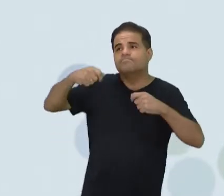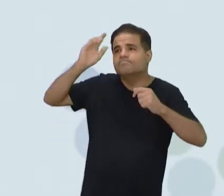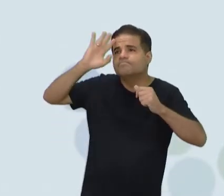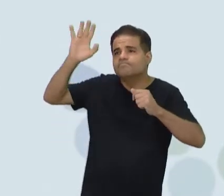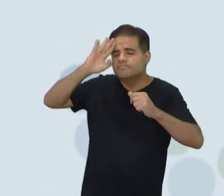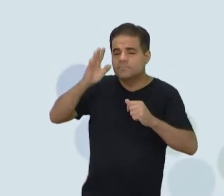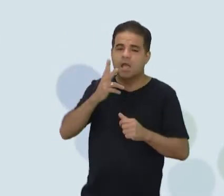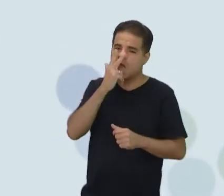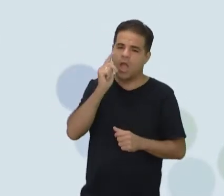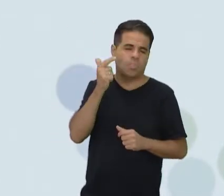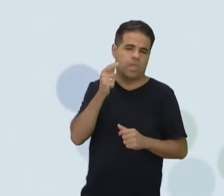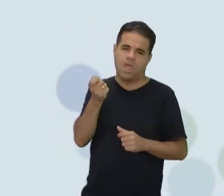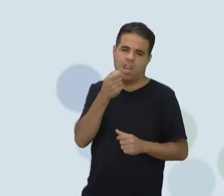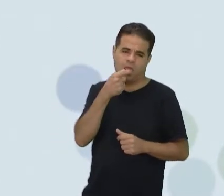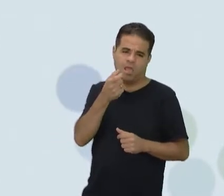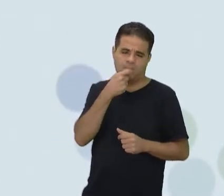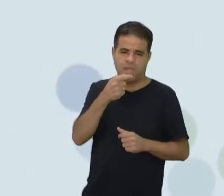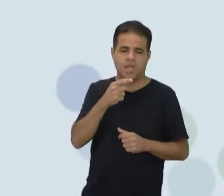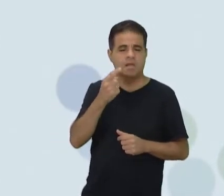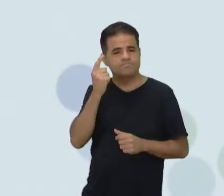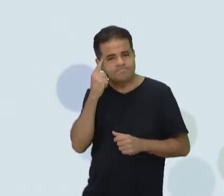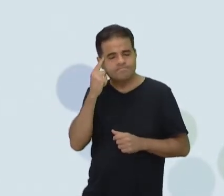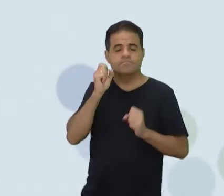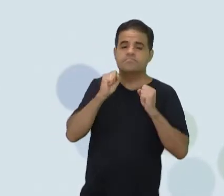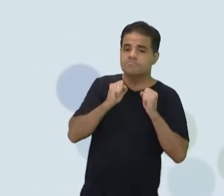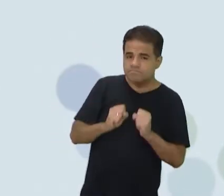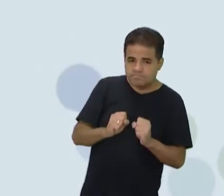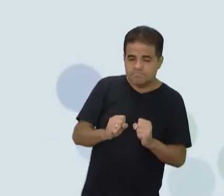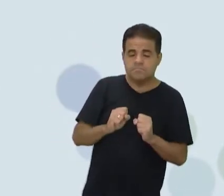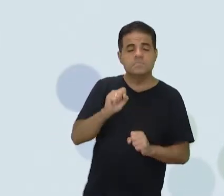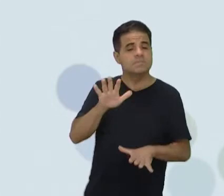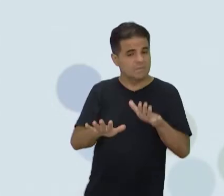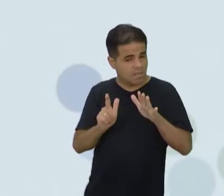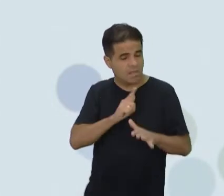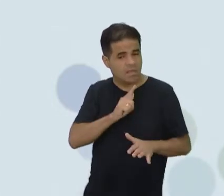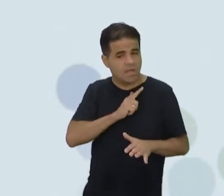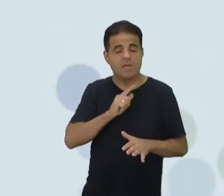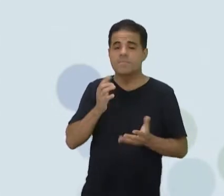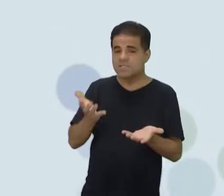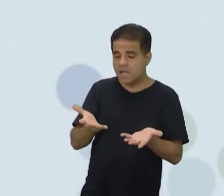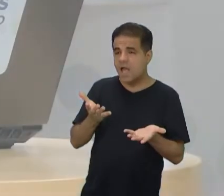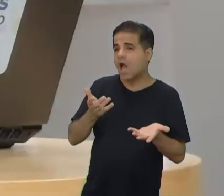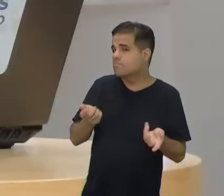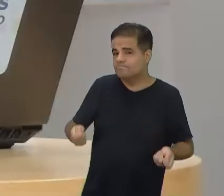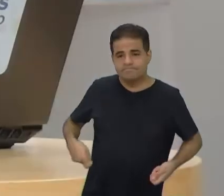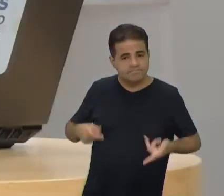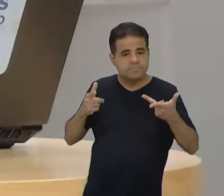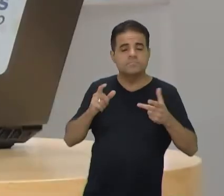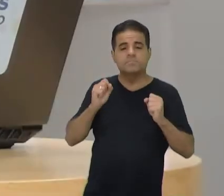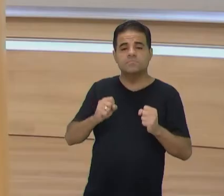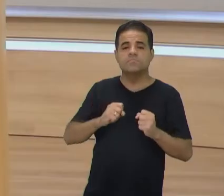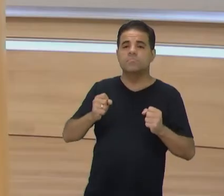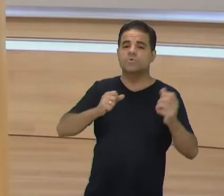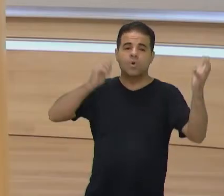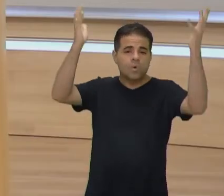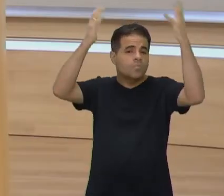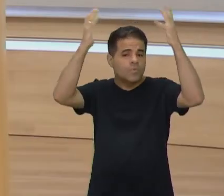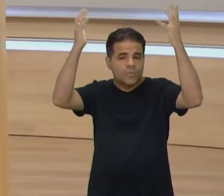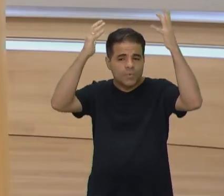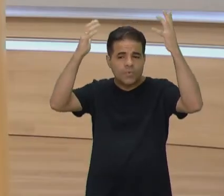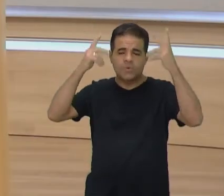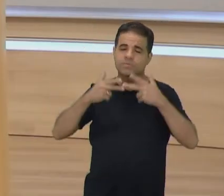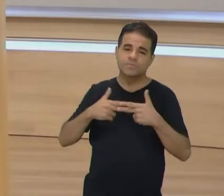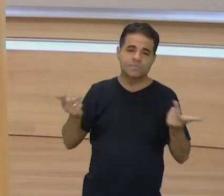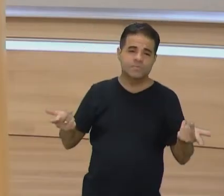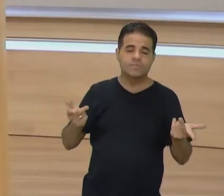posto não tenha aquele remédio, geralmente, ou pode ser que tenha, mas você queira gastar aí com uma... Aí você pode pôr um condicionador agora na criança,